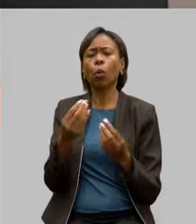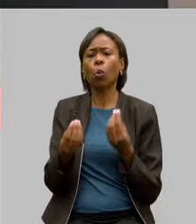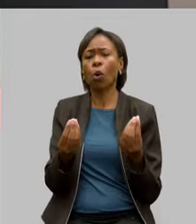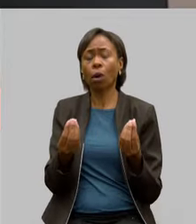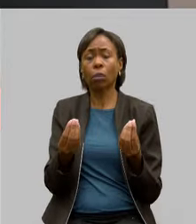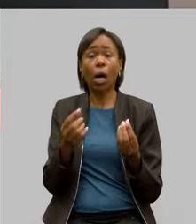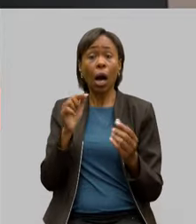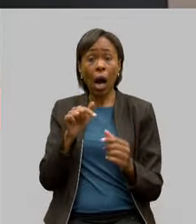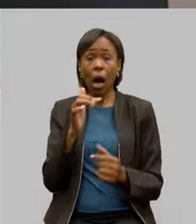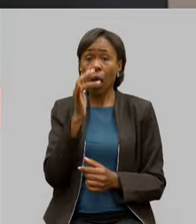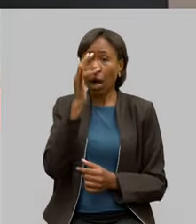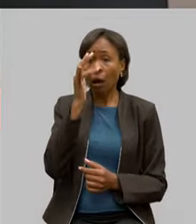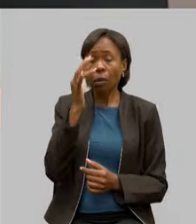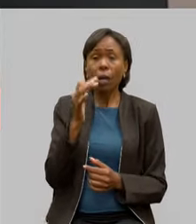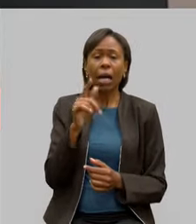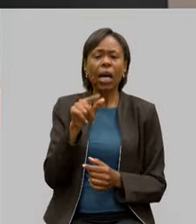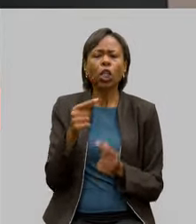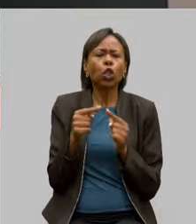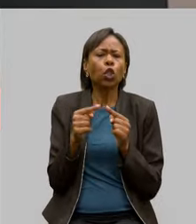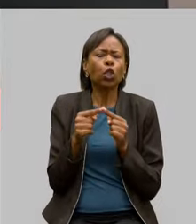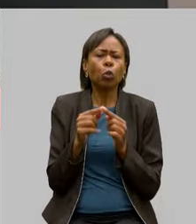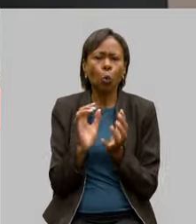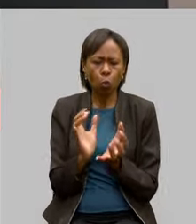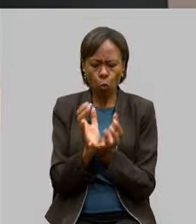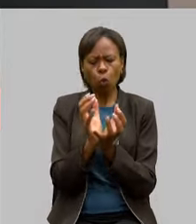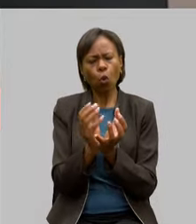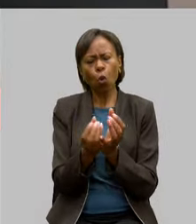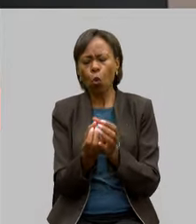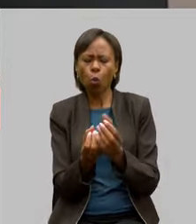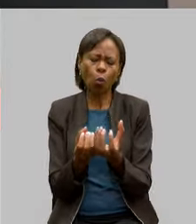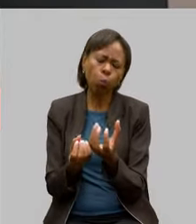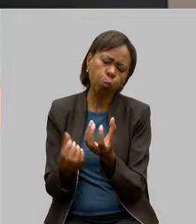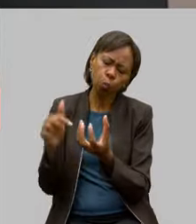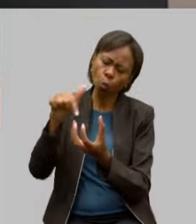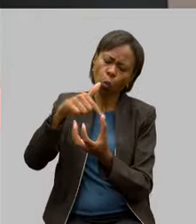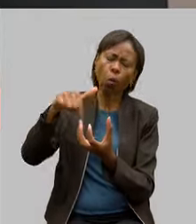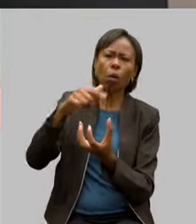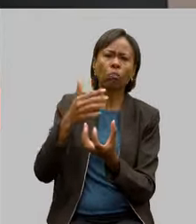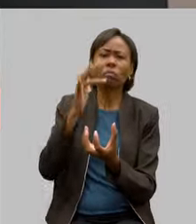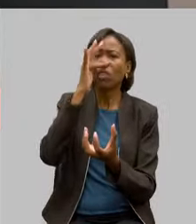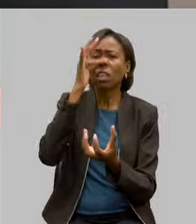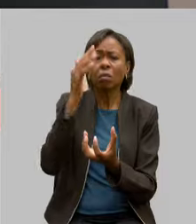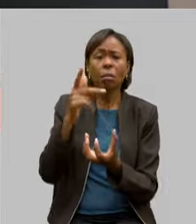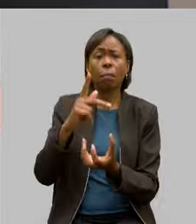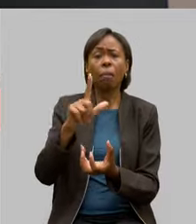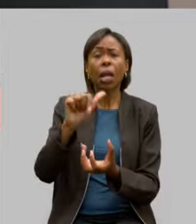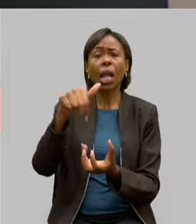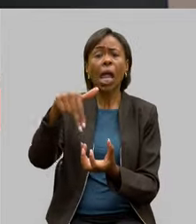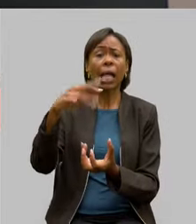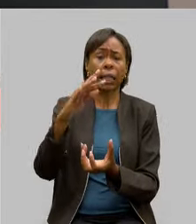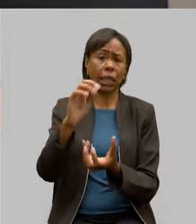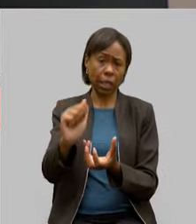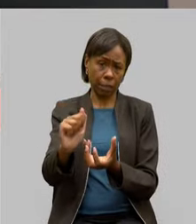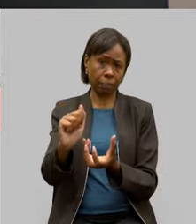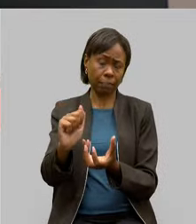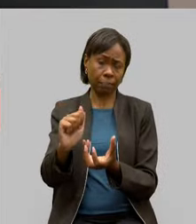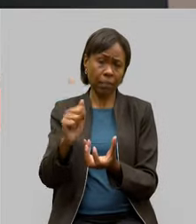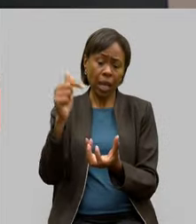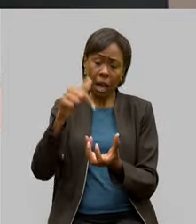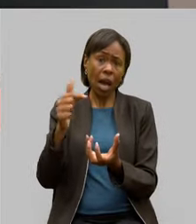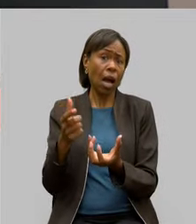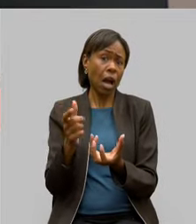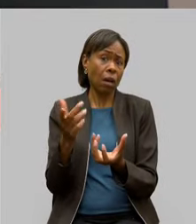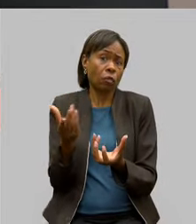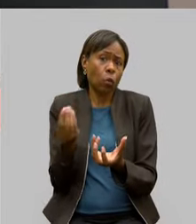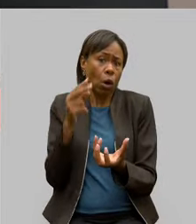como um insumo e que planta que eu tô falando uai planta toda planta que pode ter um valor de mercado ela é